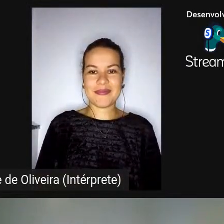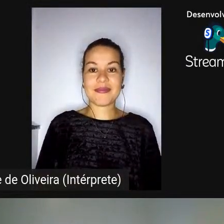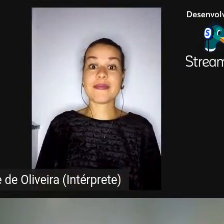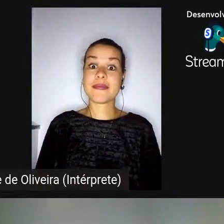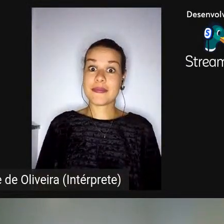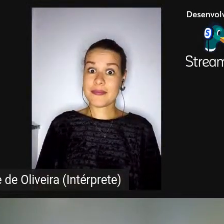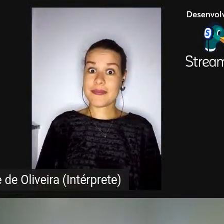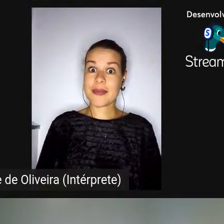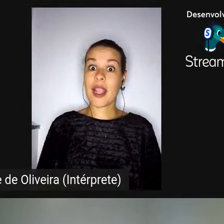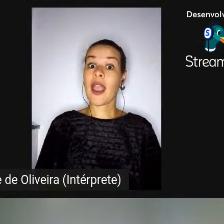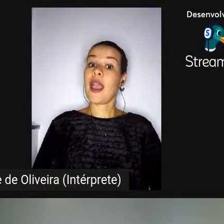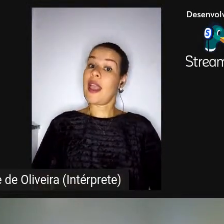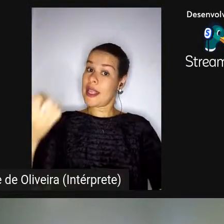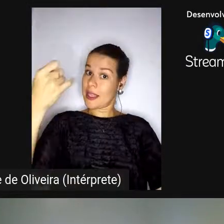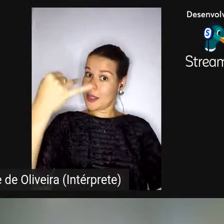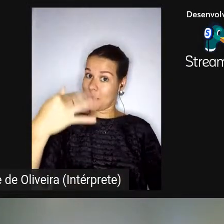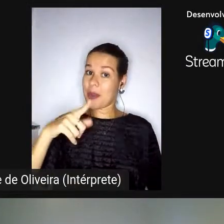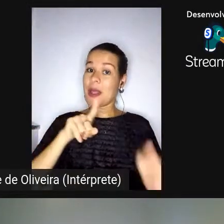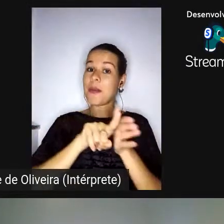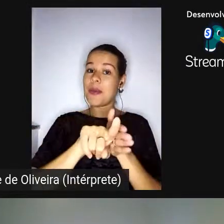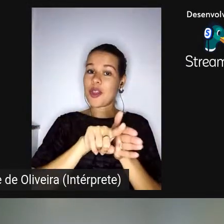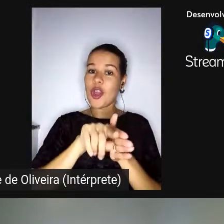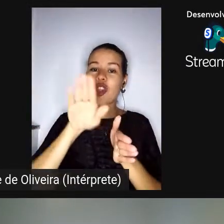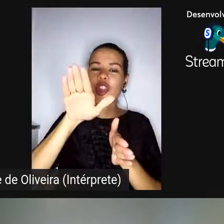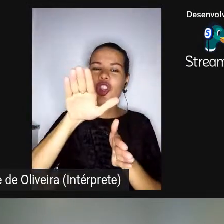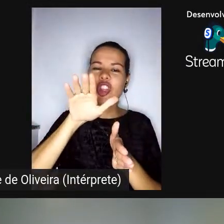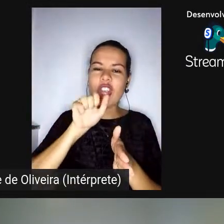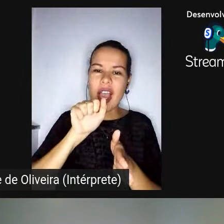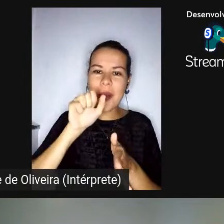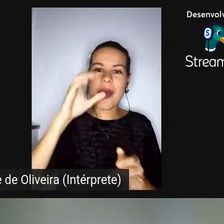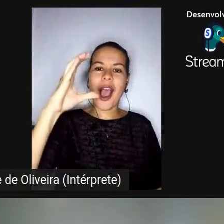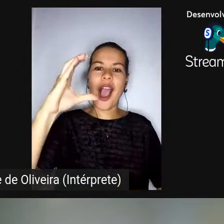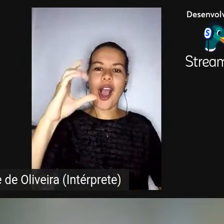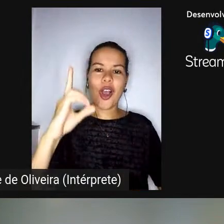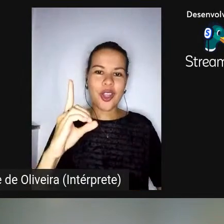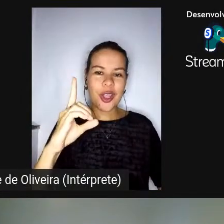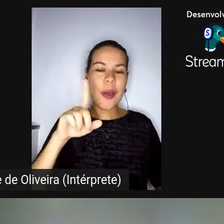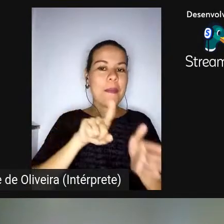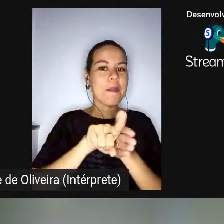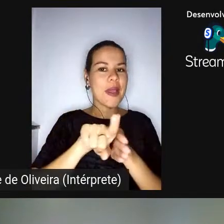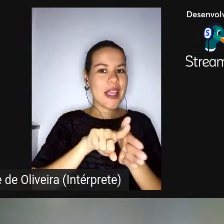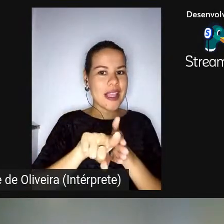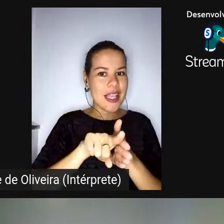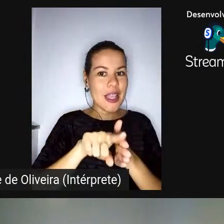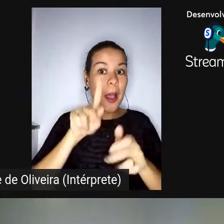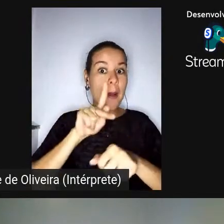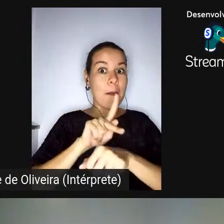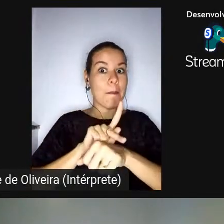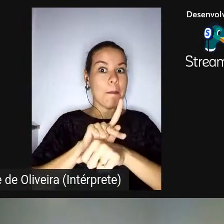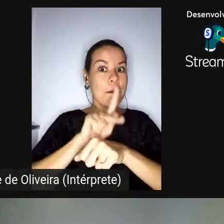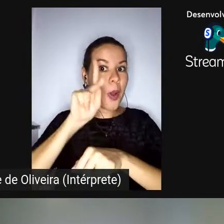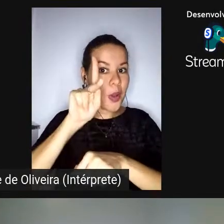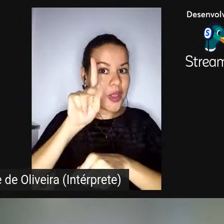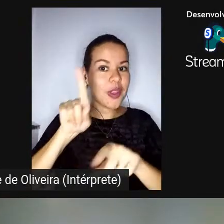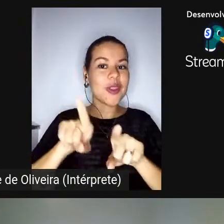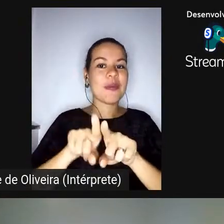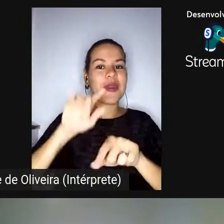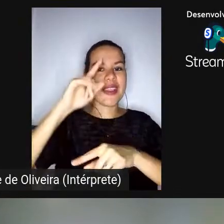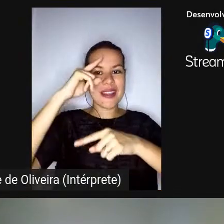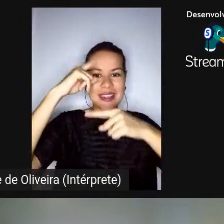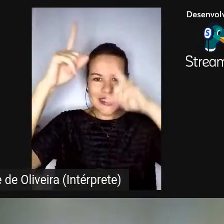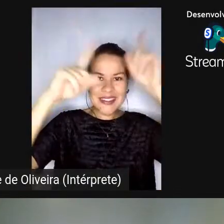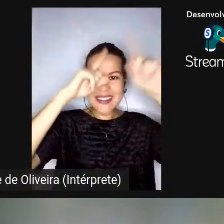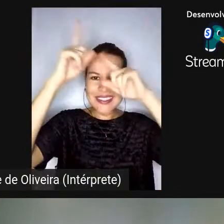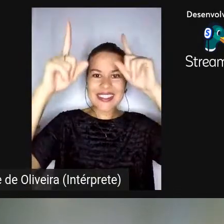gostaria de convidar o nosso coordenador de pesquisa pós-graduação e inovação é isso tudo em uma coordenação só e ele com muita